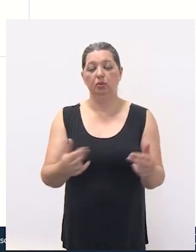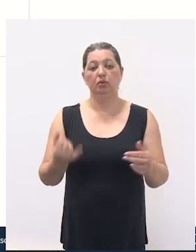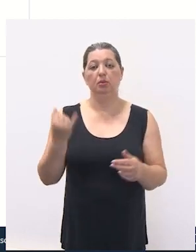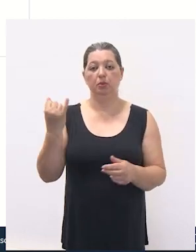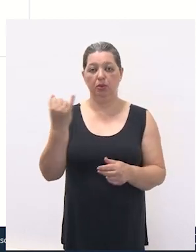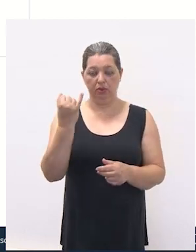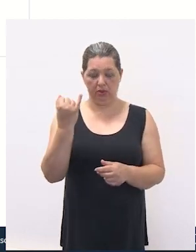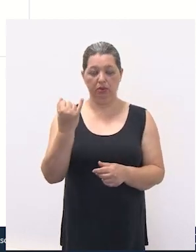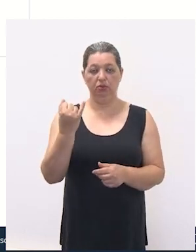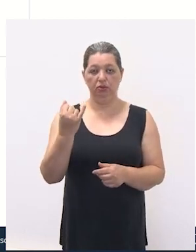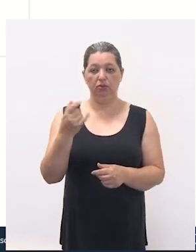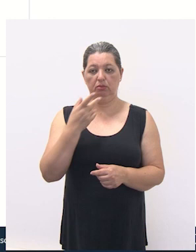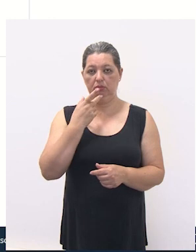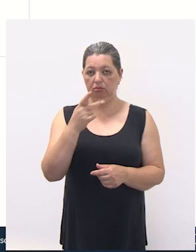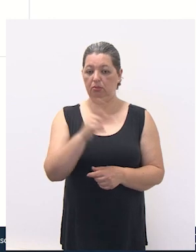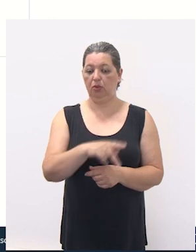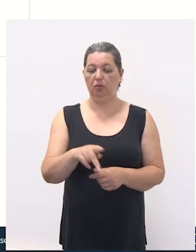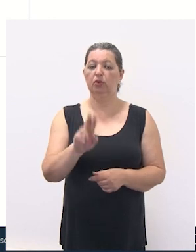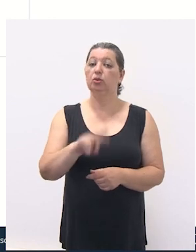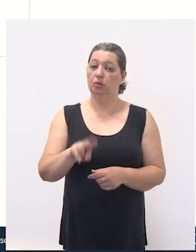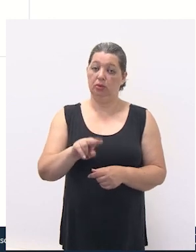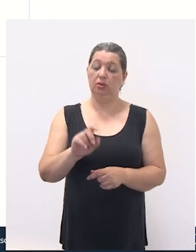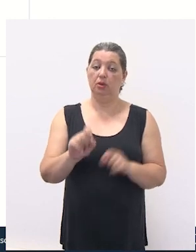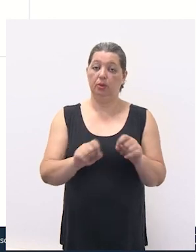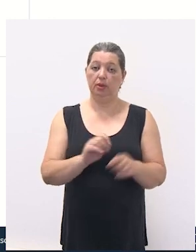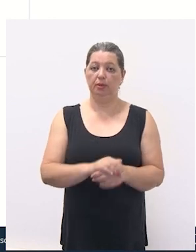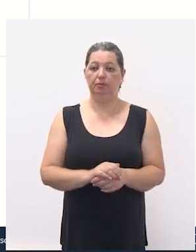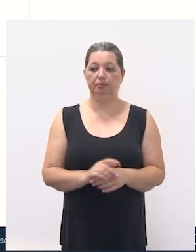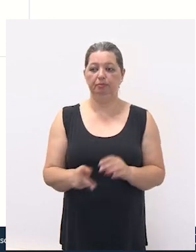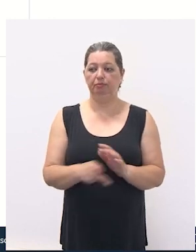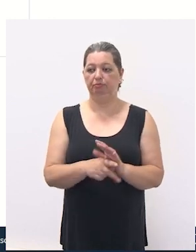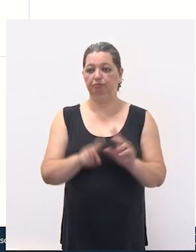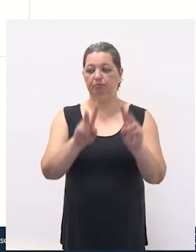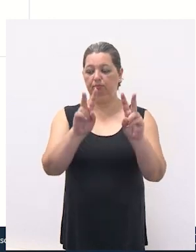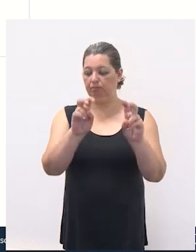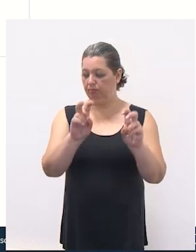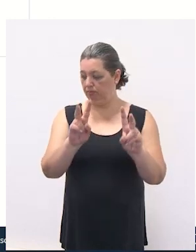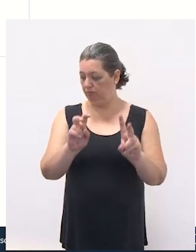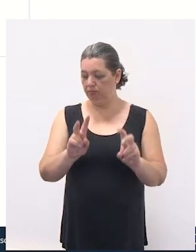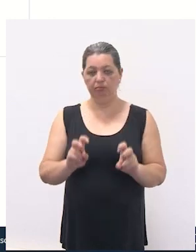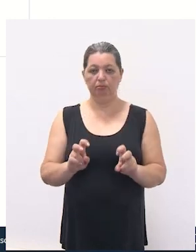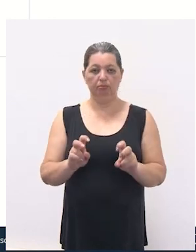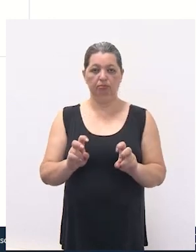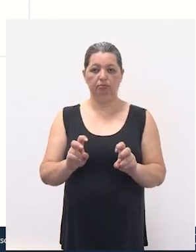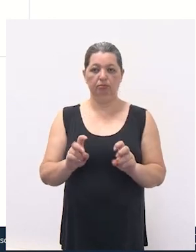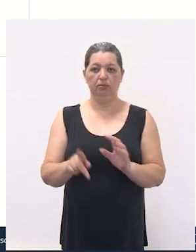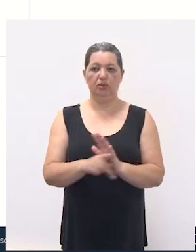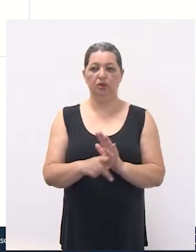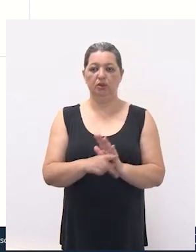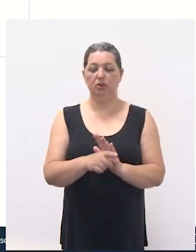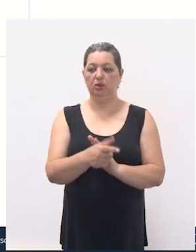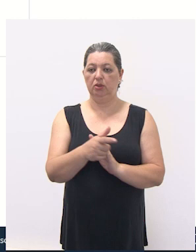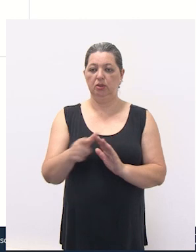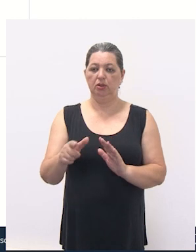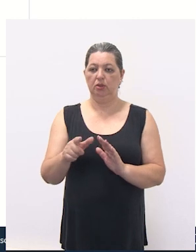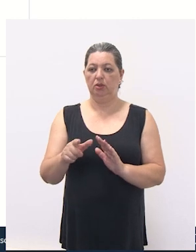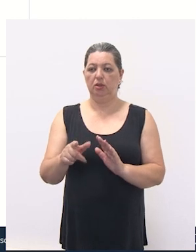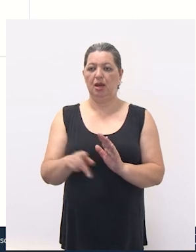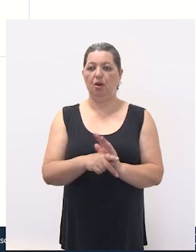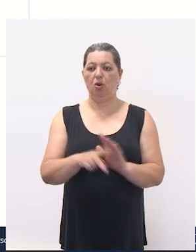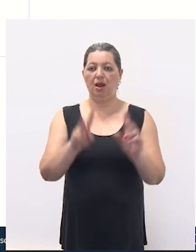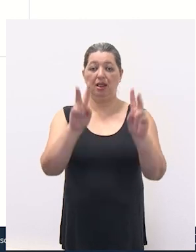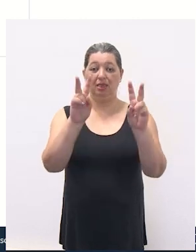tópico importantíssimo para os professores utilizarem, são os temas, né? Que atualizou esses dias, era tópicos, mas agora